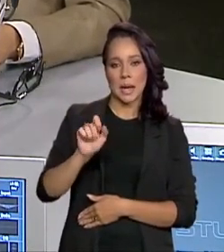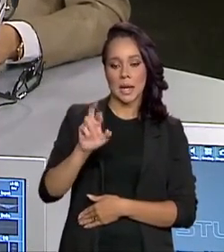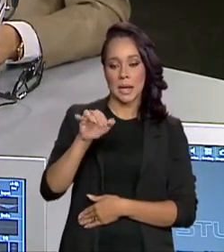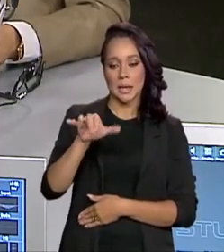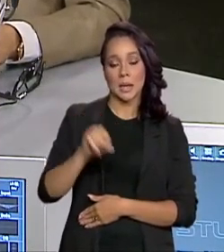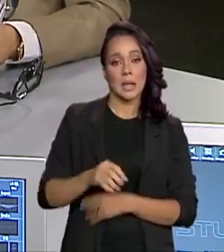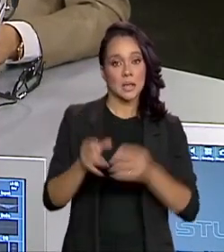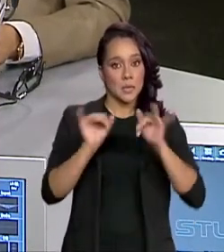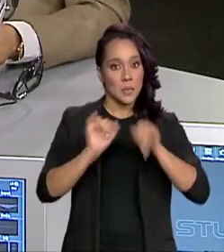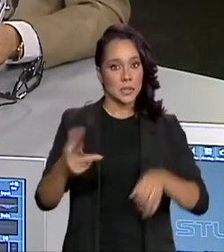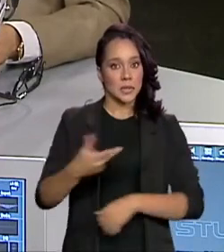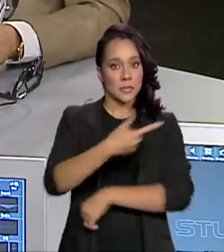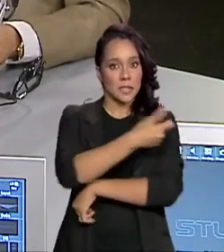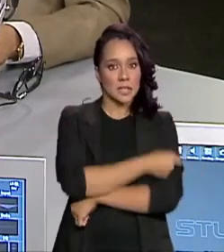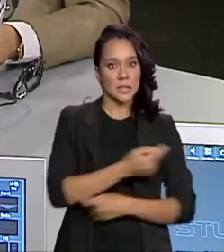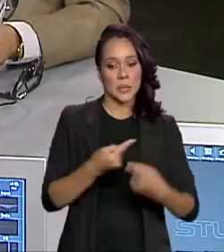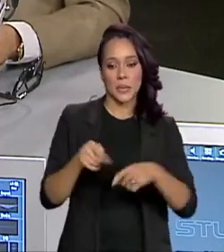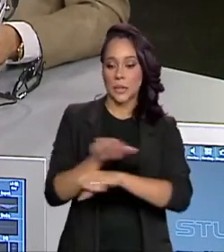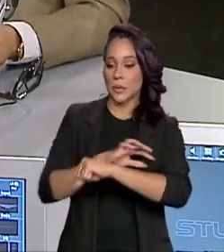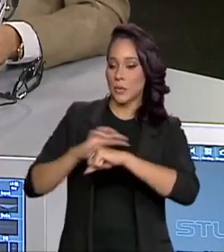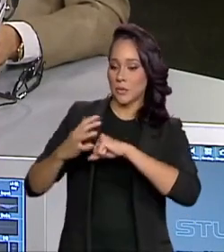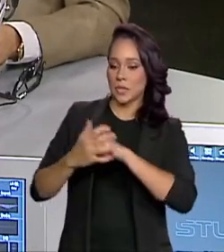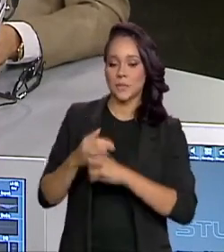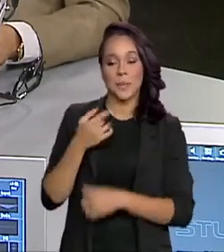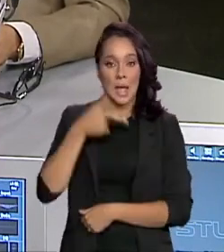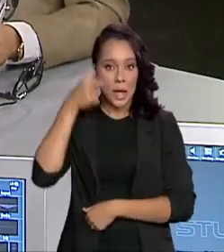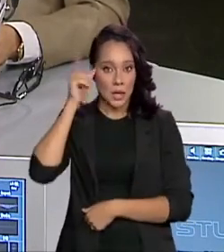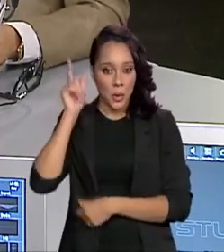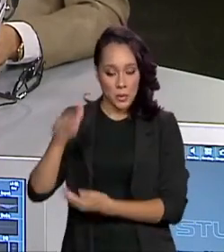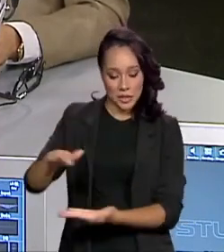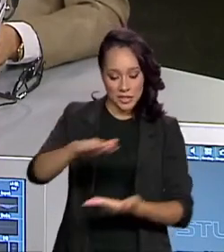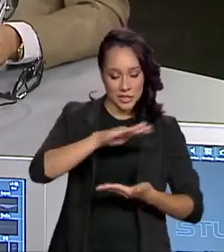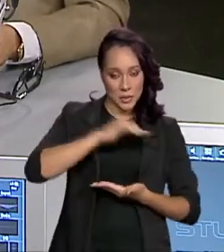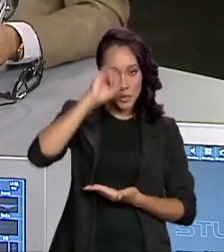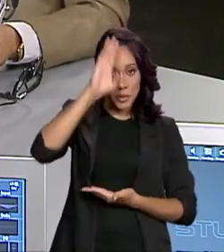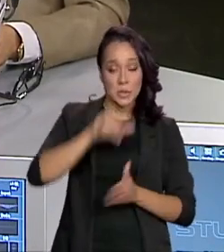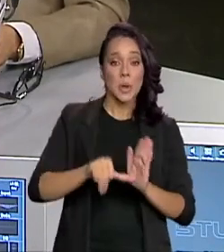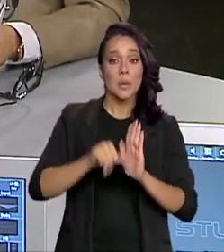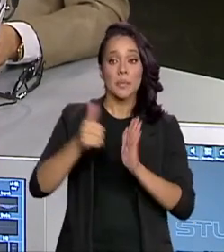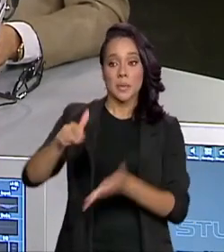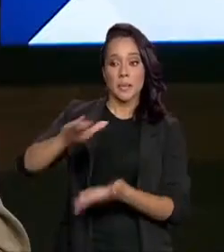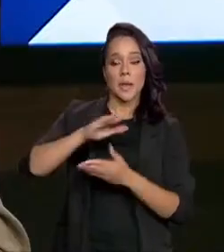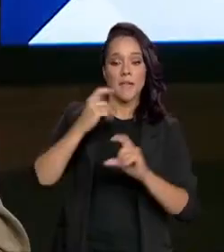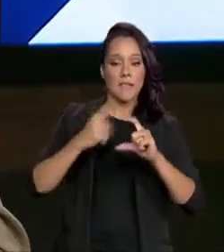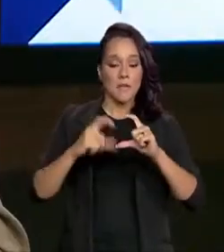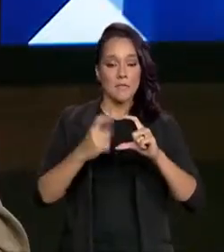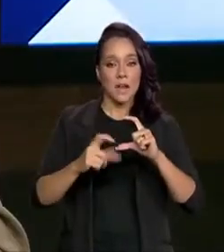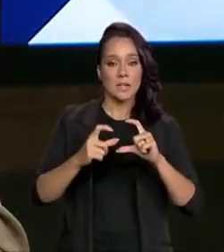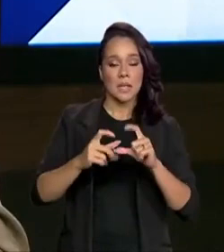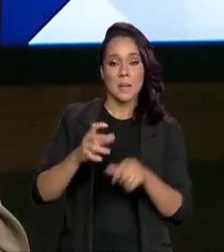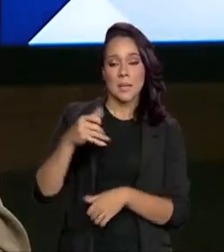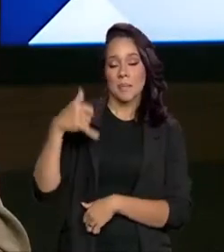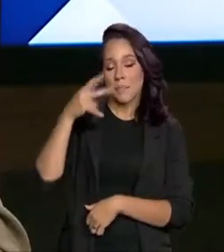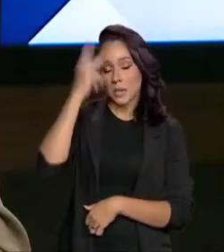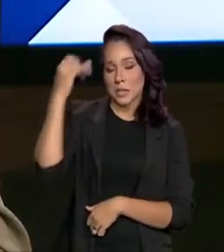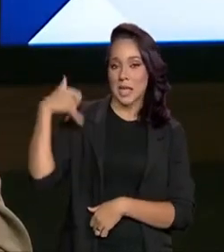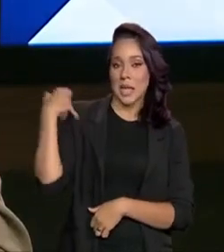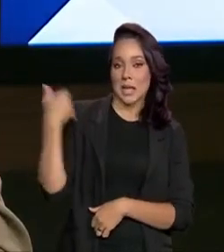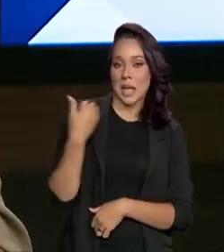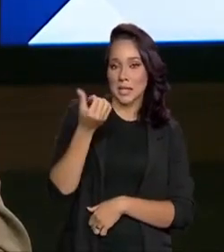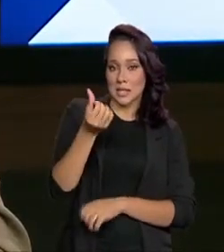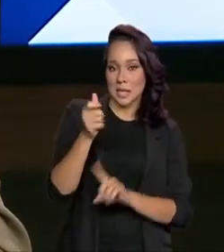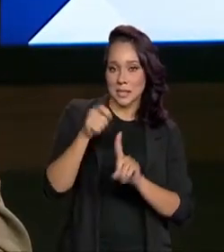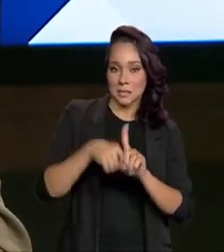sobre a vacinação infantil contra a Covid. É que ontem chegou aqui no Brasil a primeira remessa da Pfizer para quem tem entre 6 meses